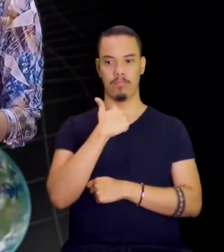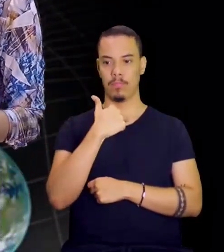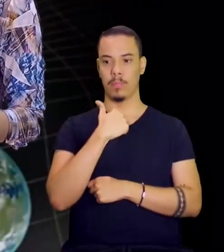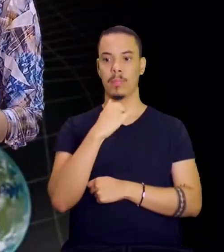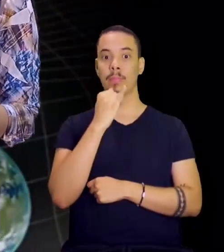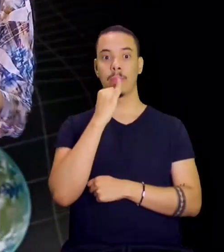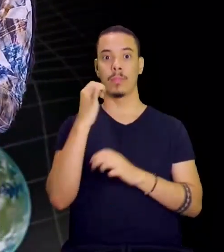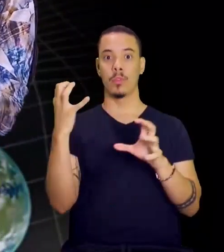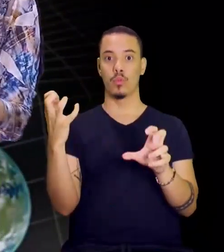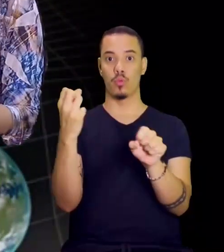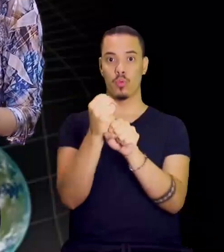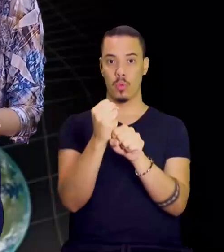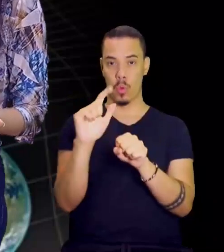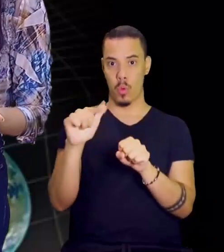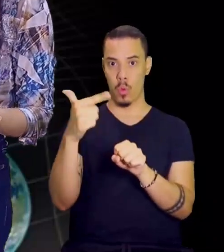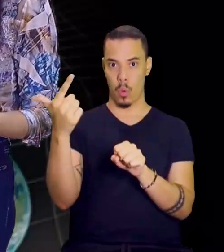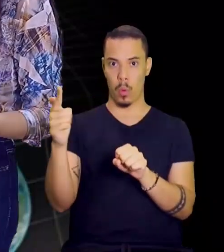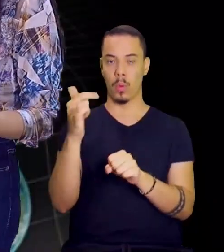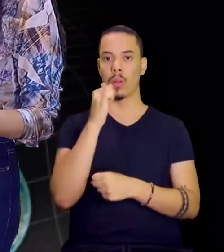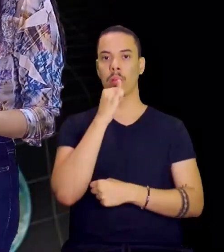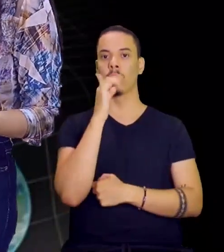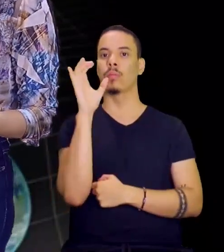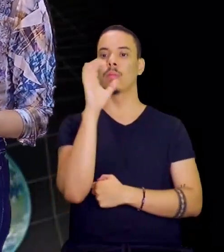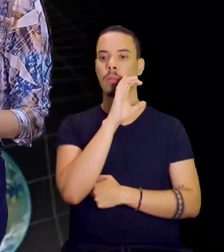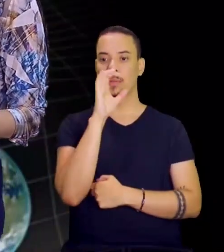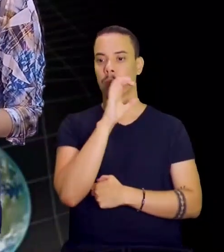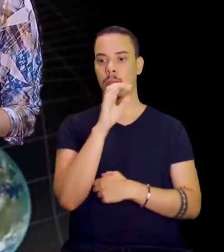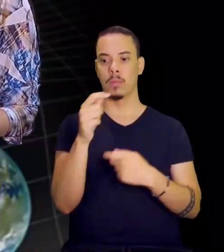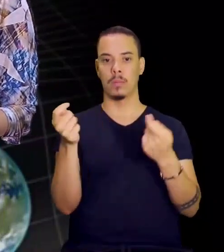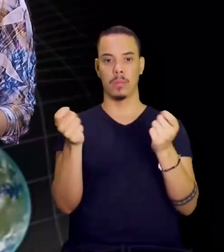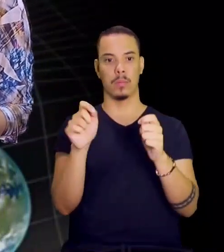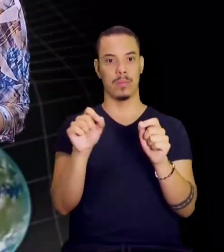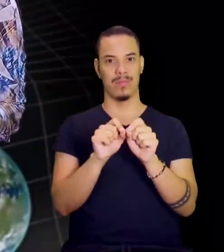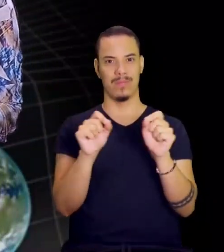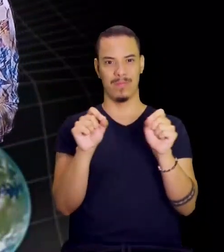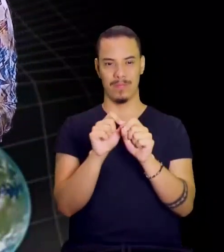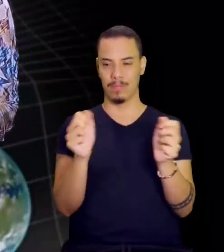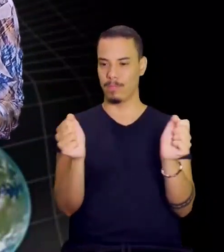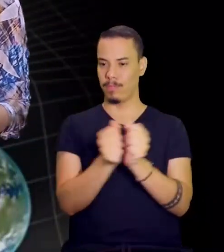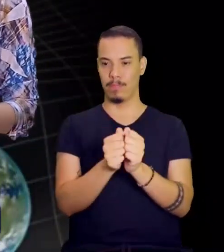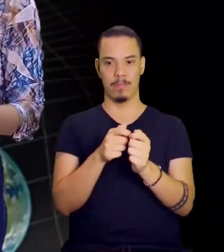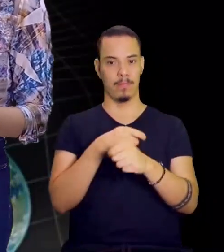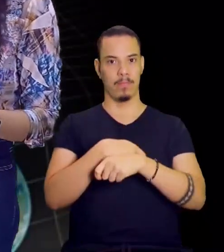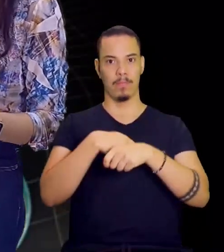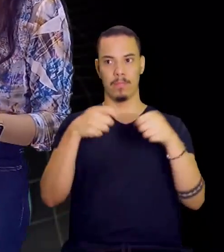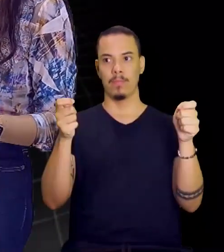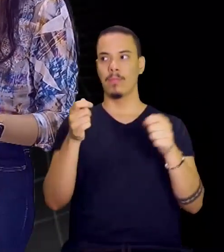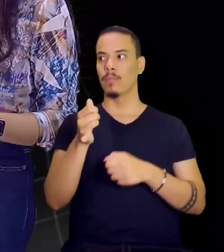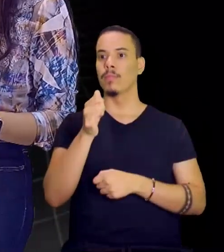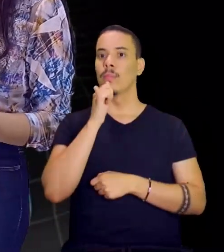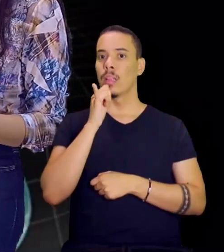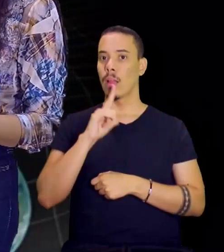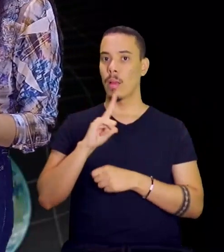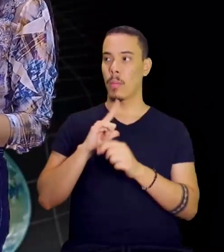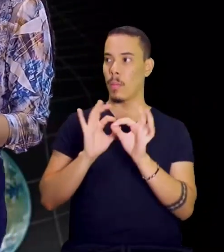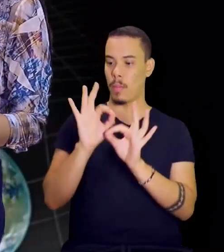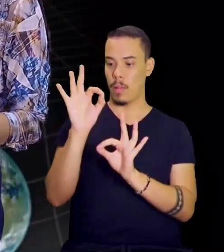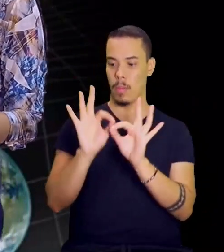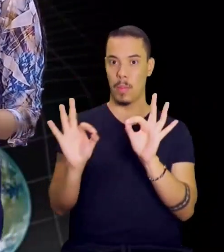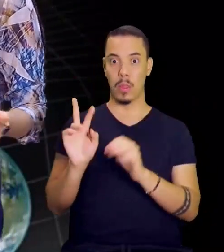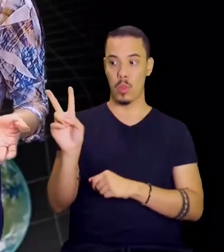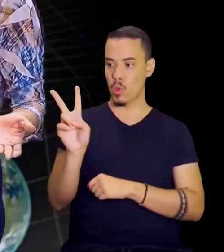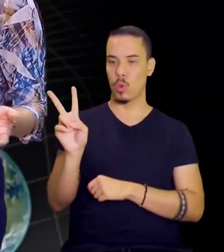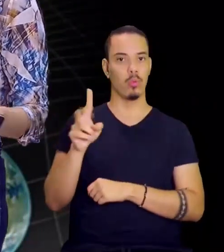juntar numa outra grandeza, igual a velocidade, né? Mas não fazer uma com a outra básica. Né? Então, por exemplo, 2 metros não pode misturar com